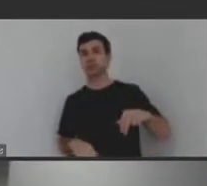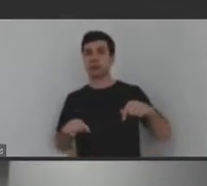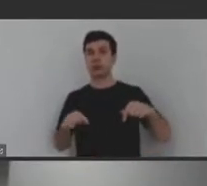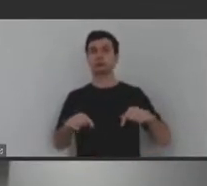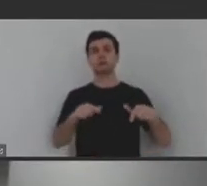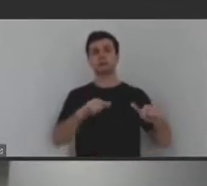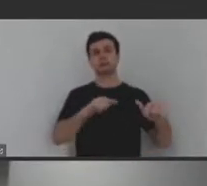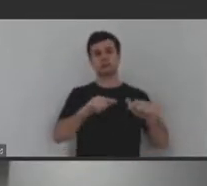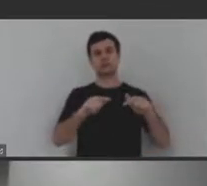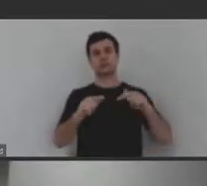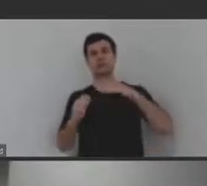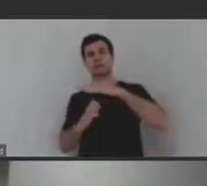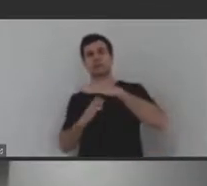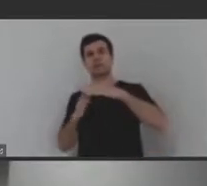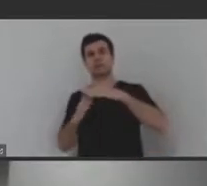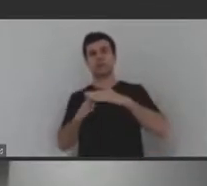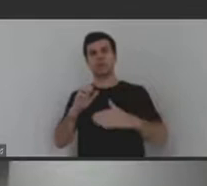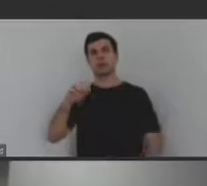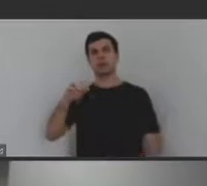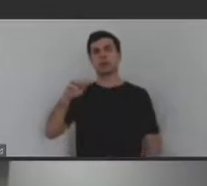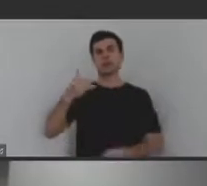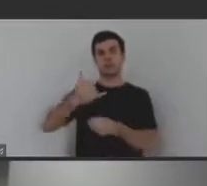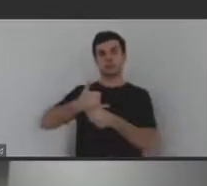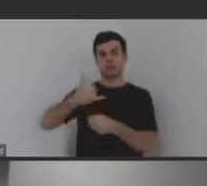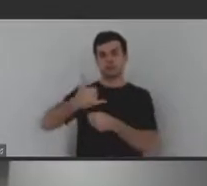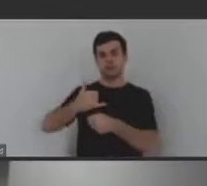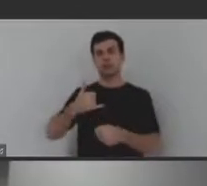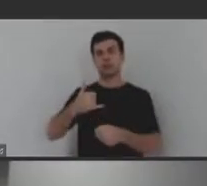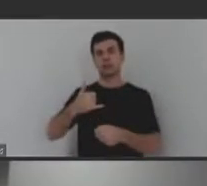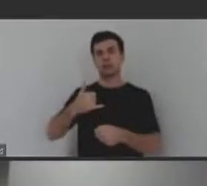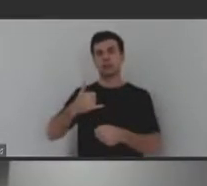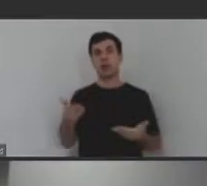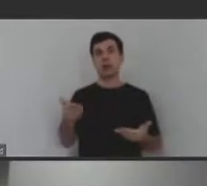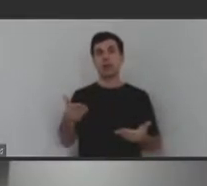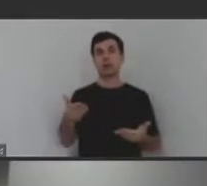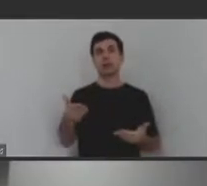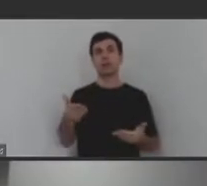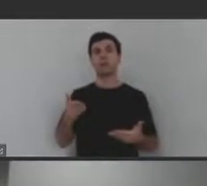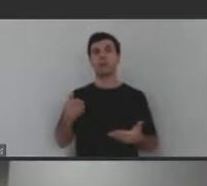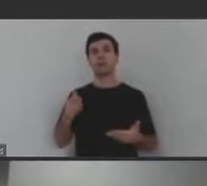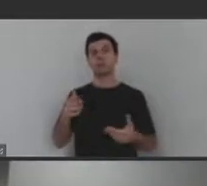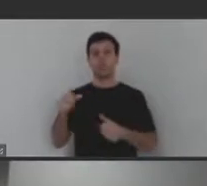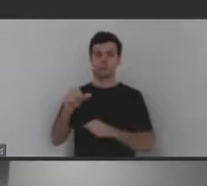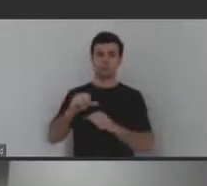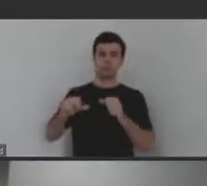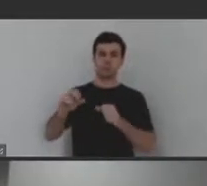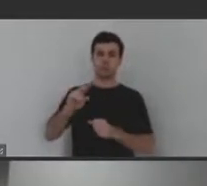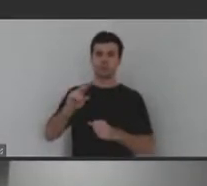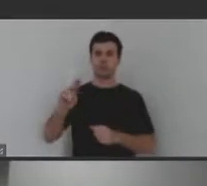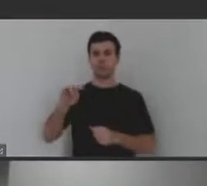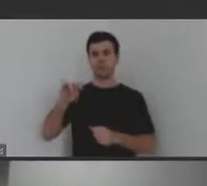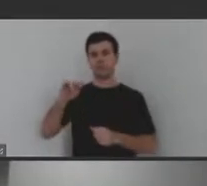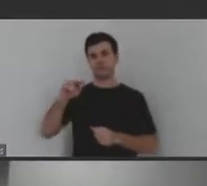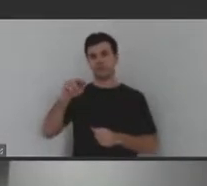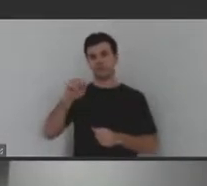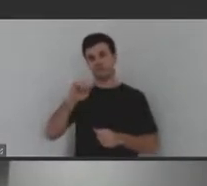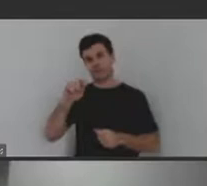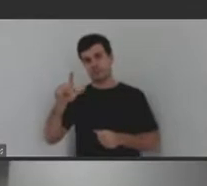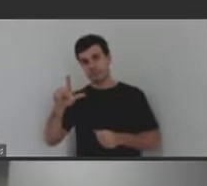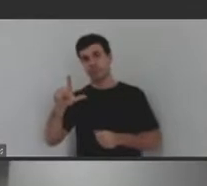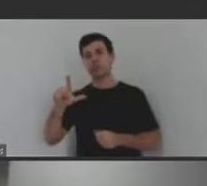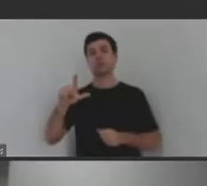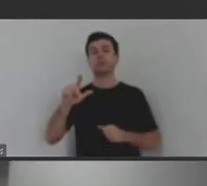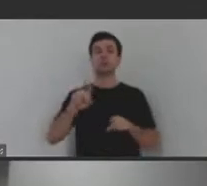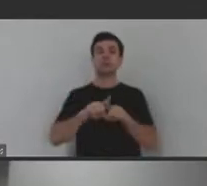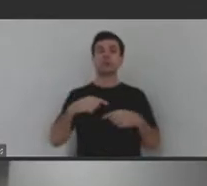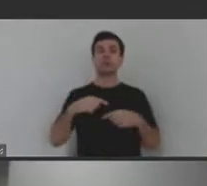nas empresas Eletrometal, Aços Finos, atualmente Vilares Metals, Texcolor, beneficiadora de tecidos, e